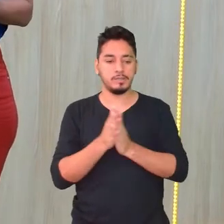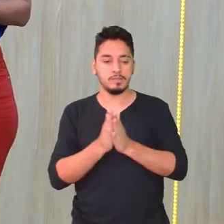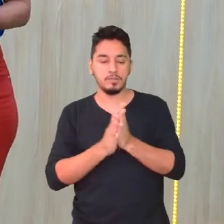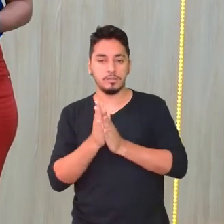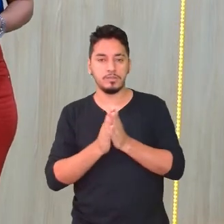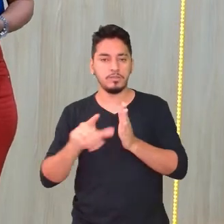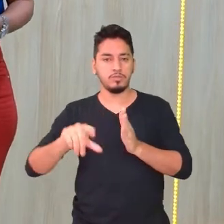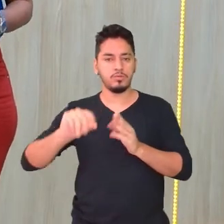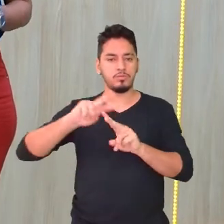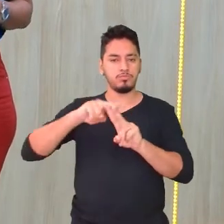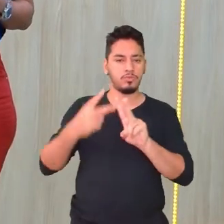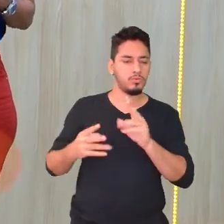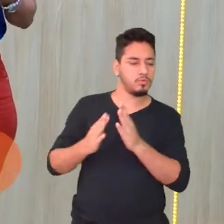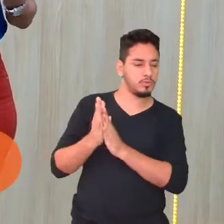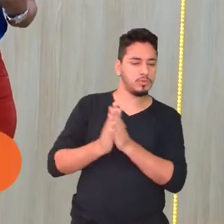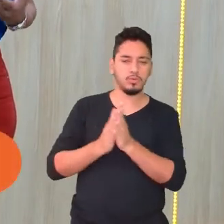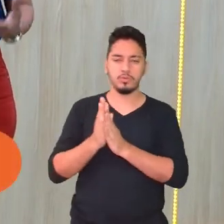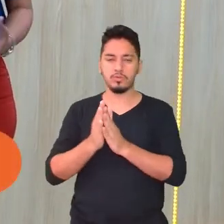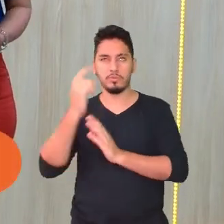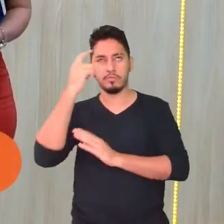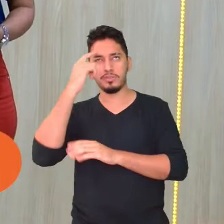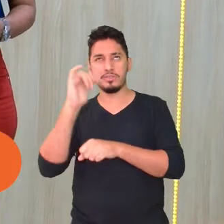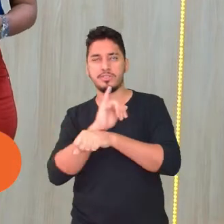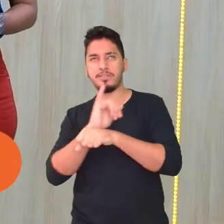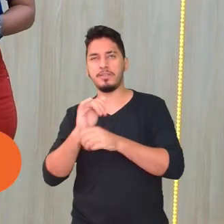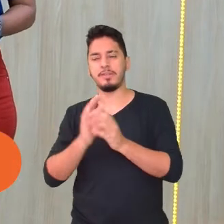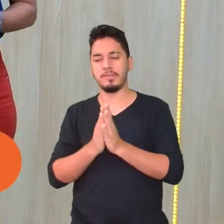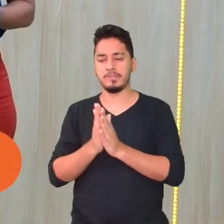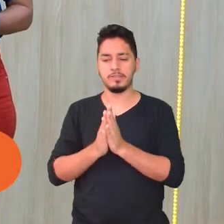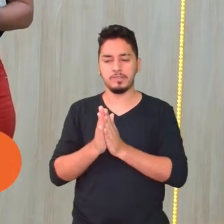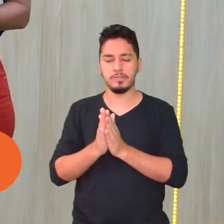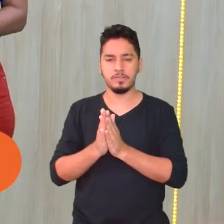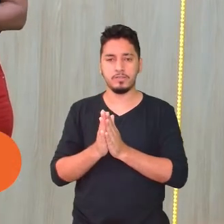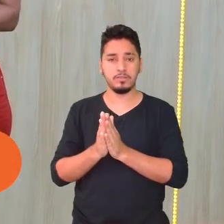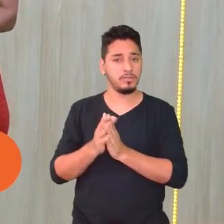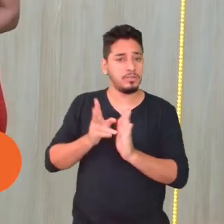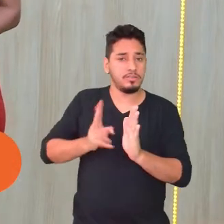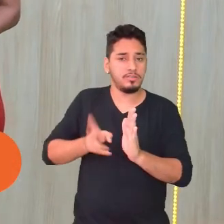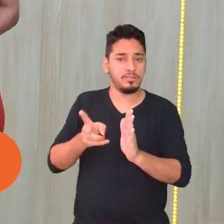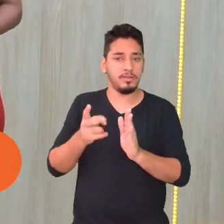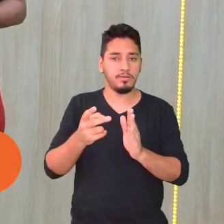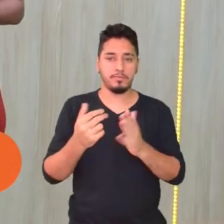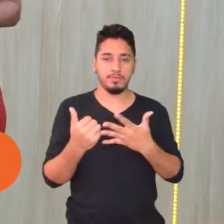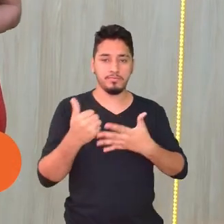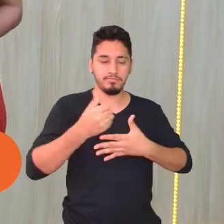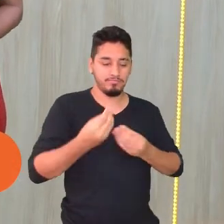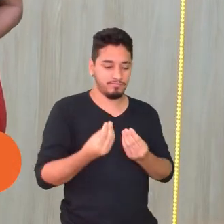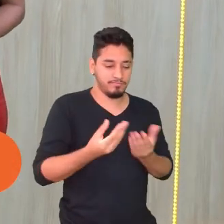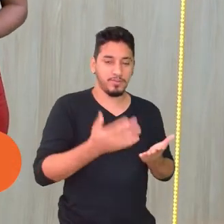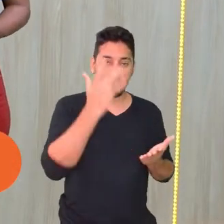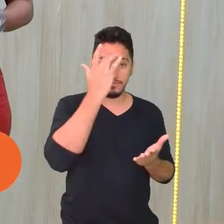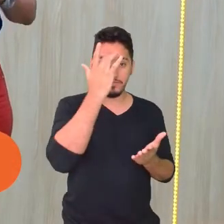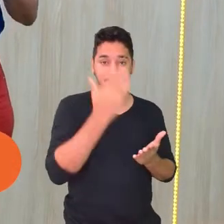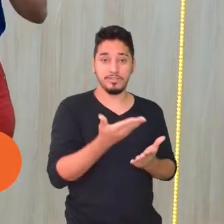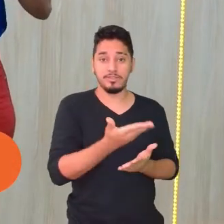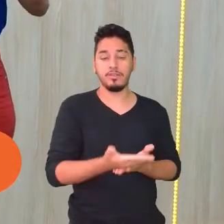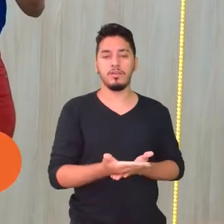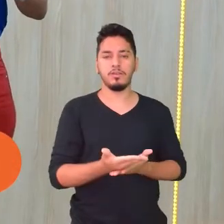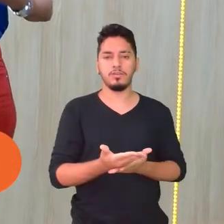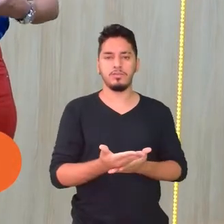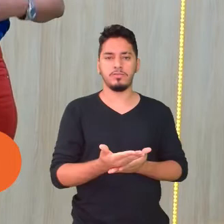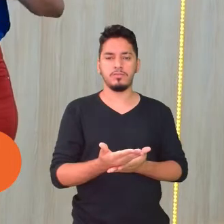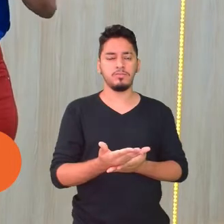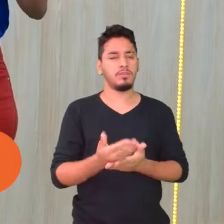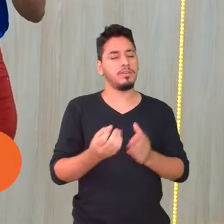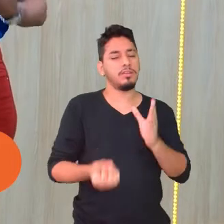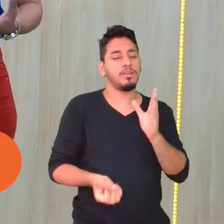escolha dos recursos, quando a gente pensa nas estratégias, de forma a estar sempre beneficiando, facilitando, né, criando